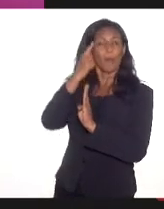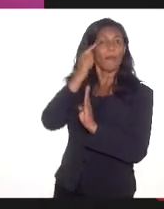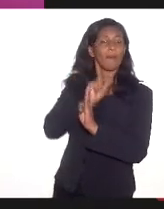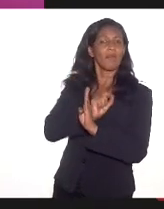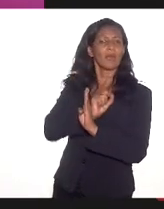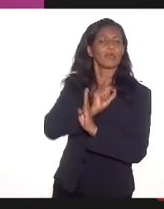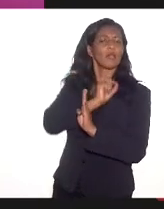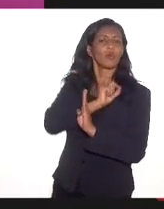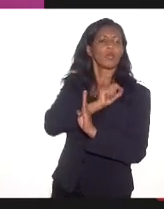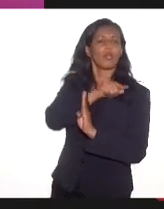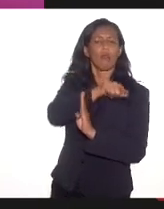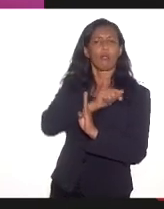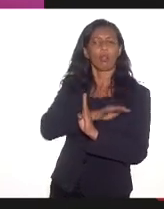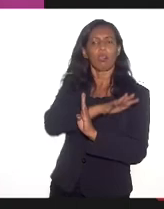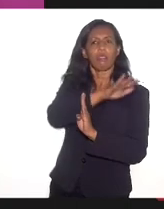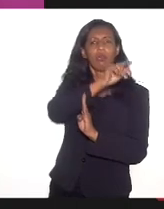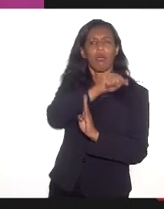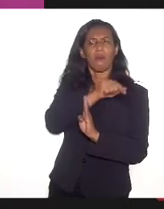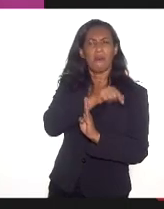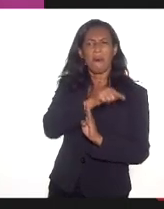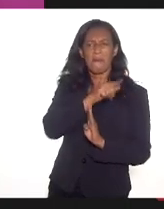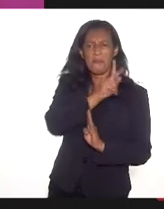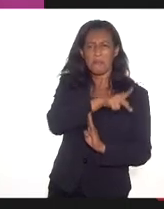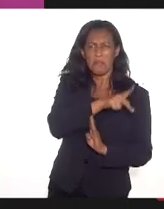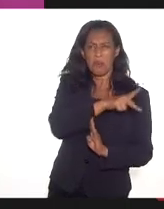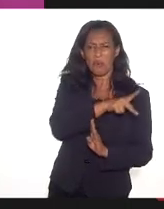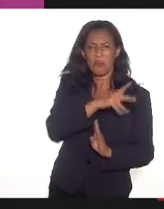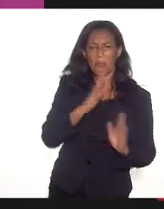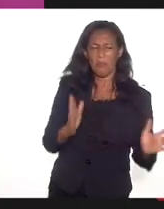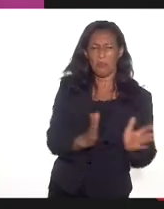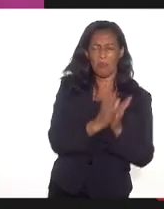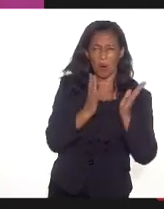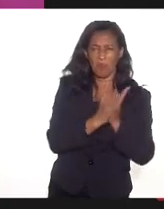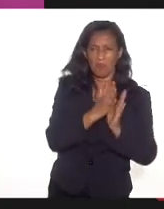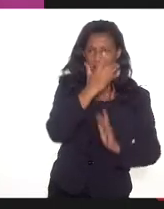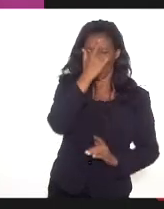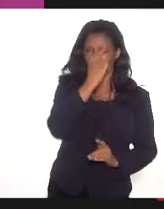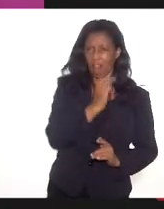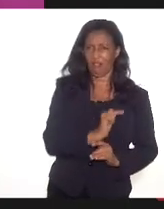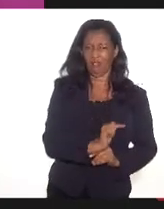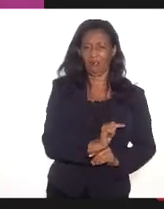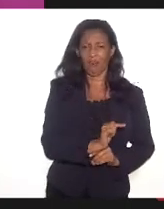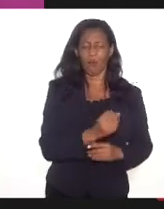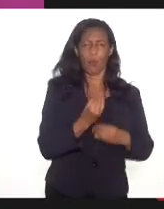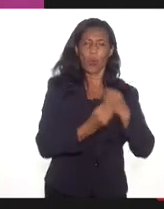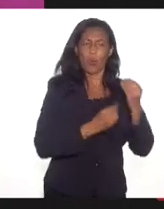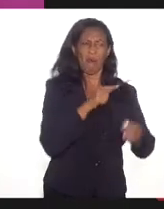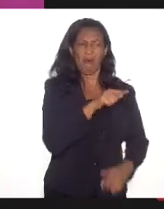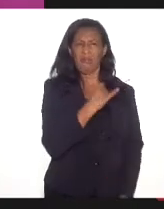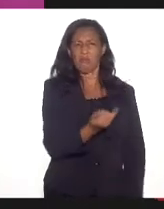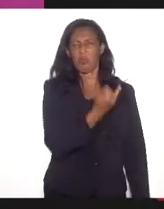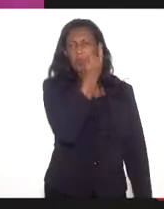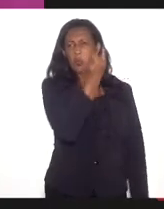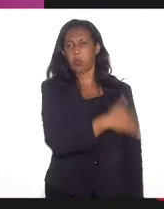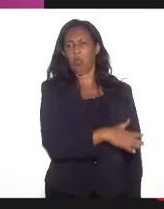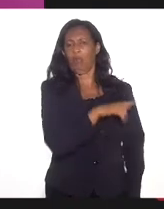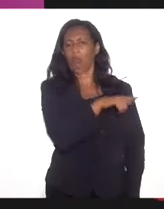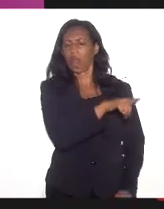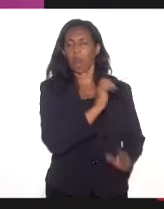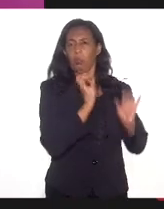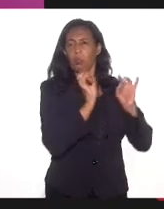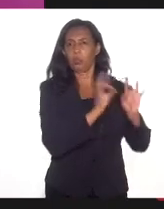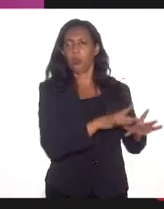lado não pensa esse povo pobre como é é importante para ter